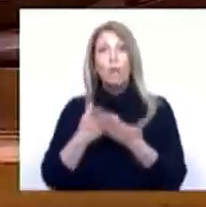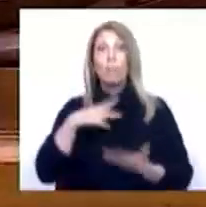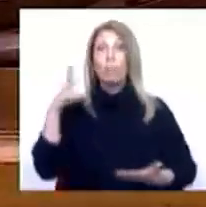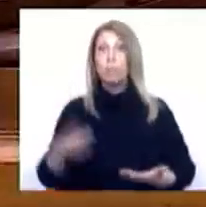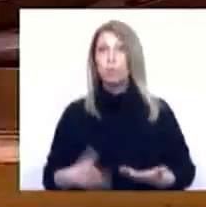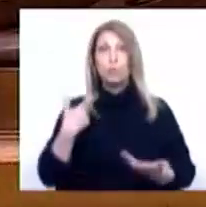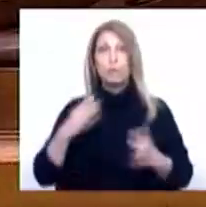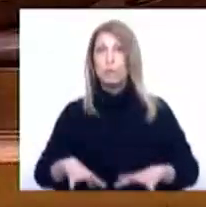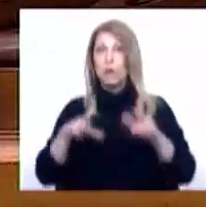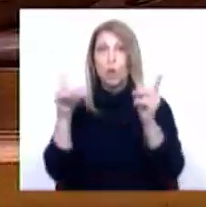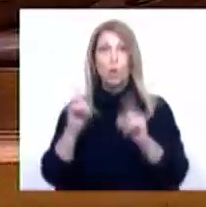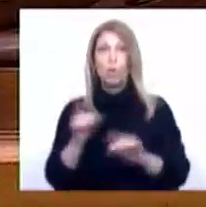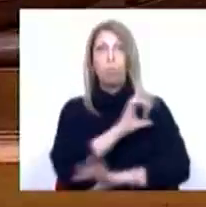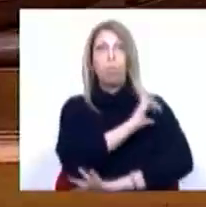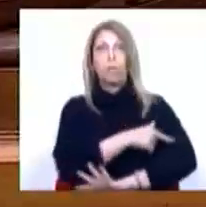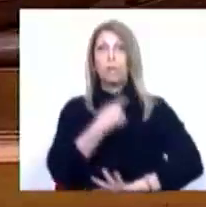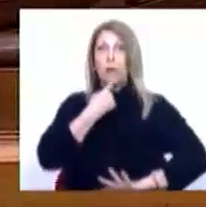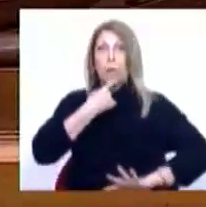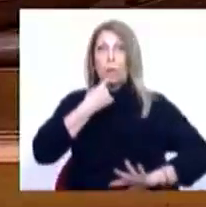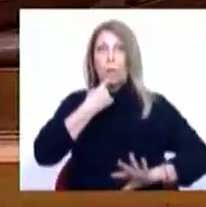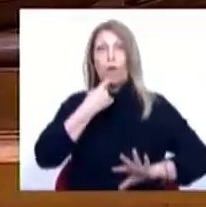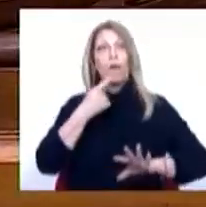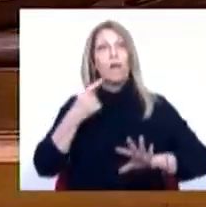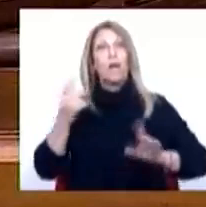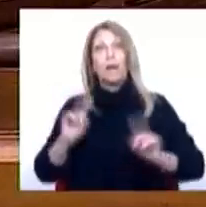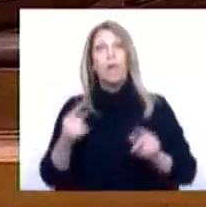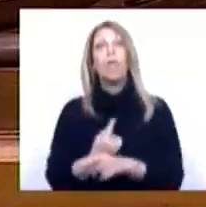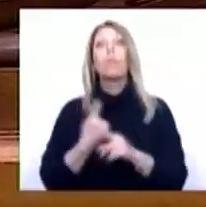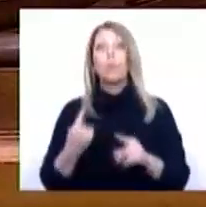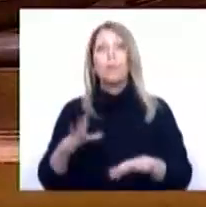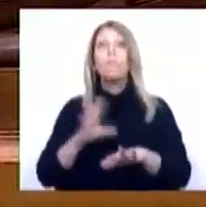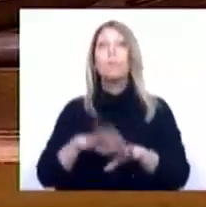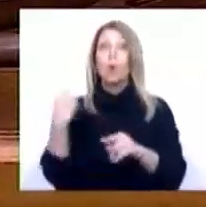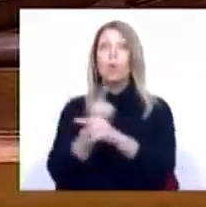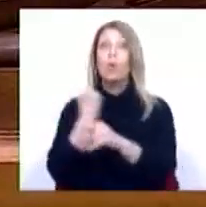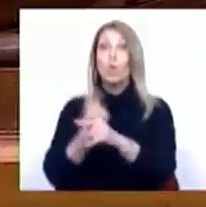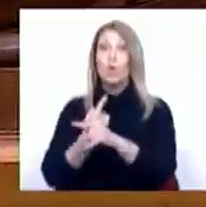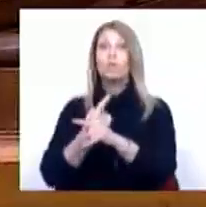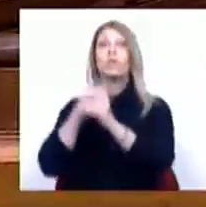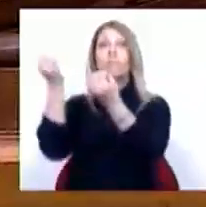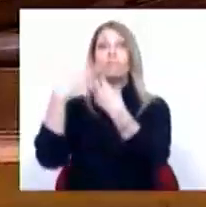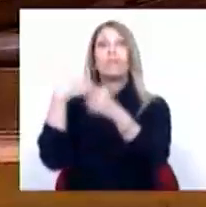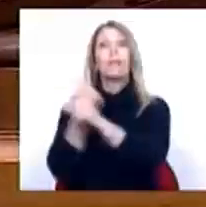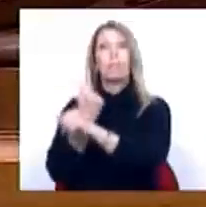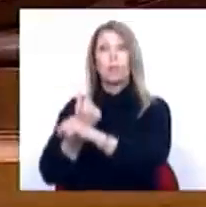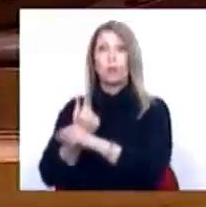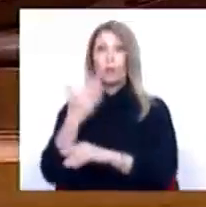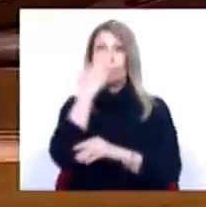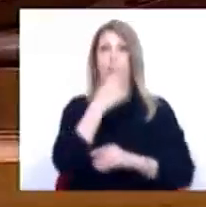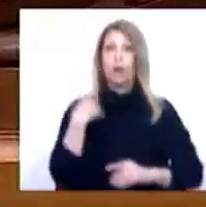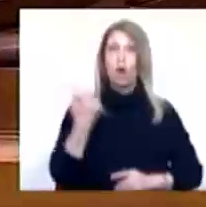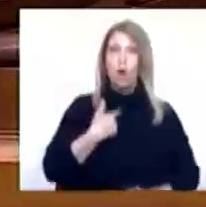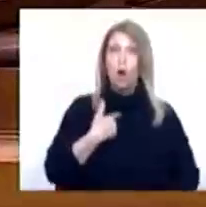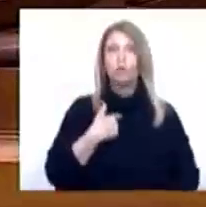libertar todo o seu potencial é o conteúdo importado das nossas exportações. Se nós trabalharmos exportações e